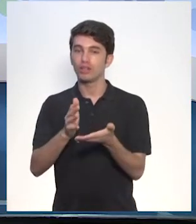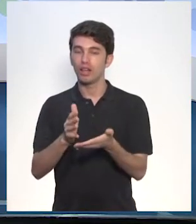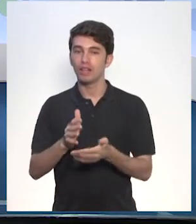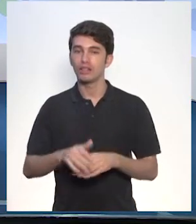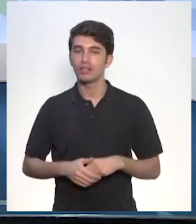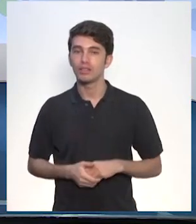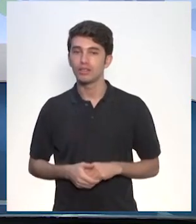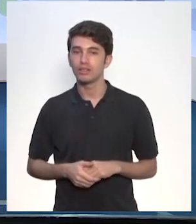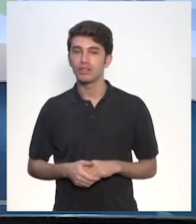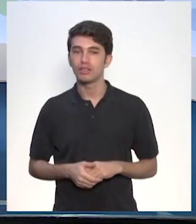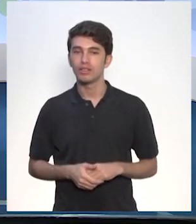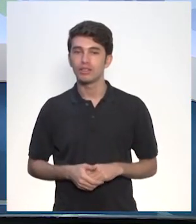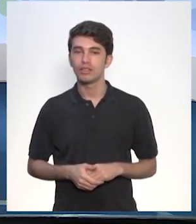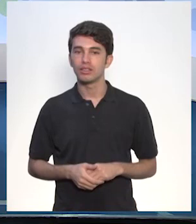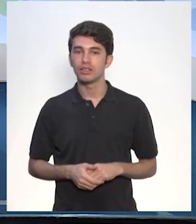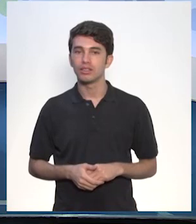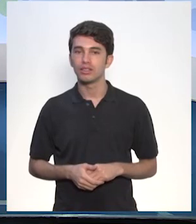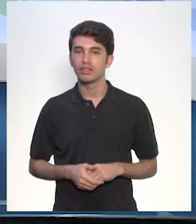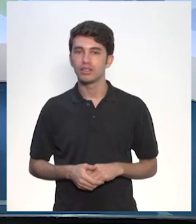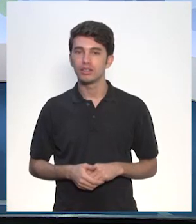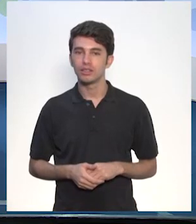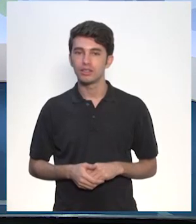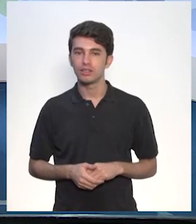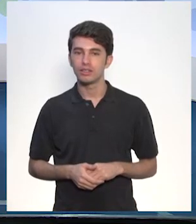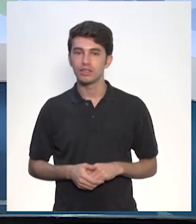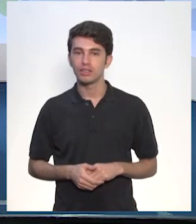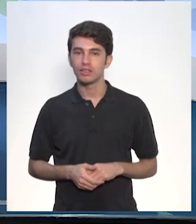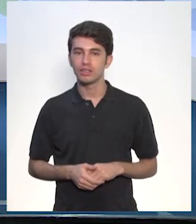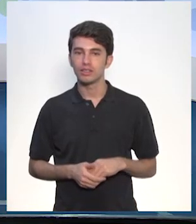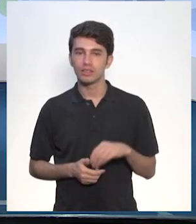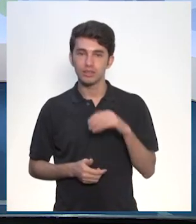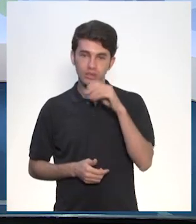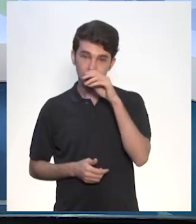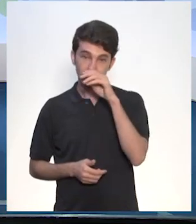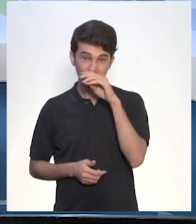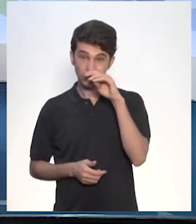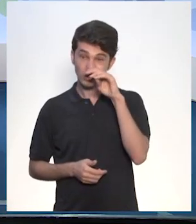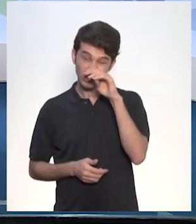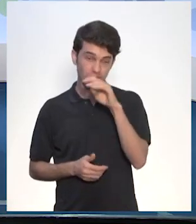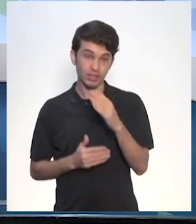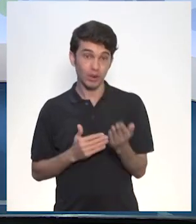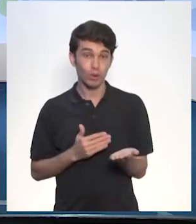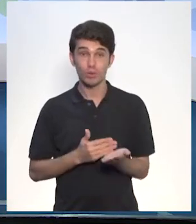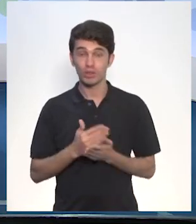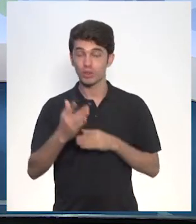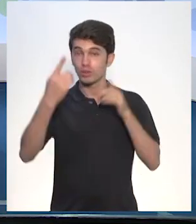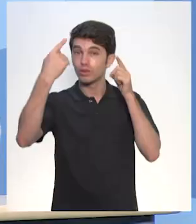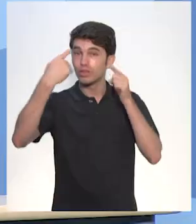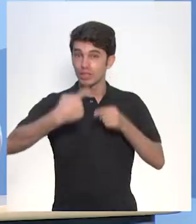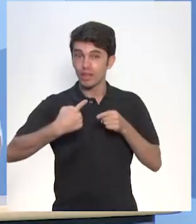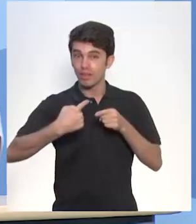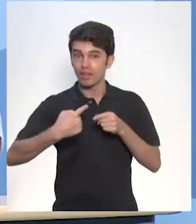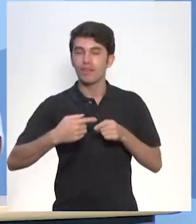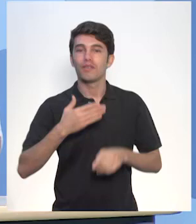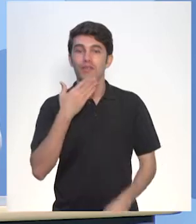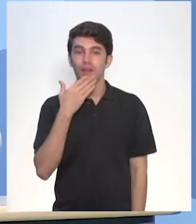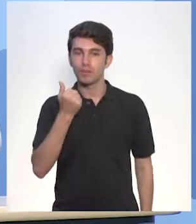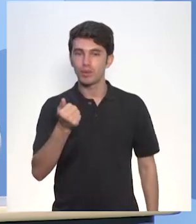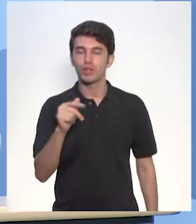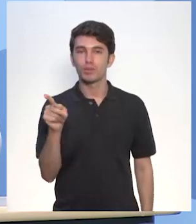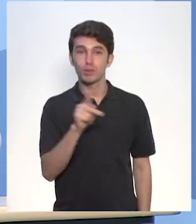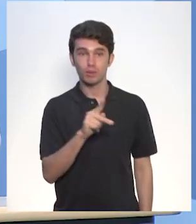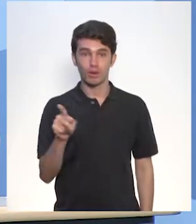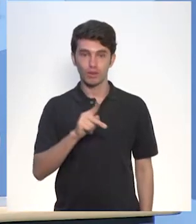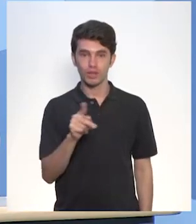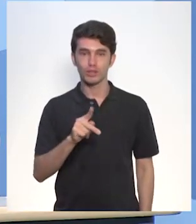aqui, Dudinha. Então, eu vou jogar. Já caímos num desafio. Vamos pedir para os